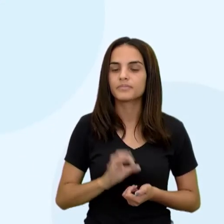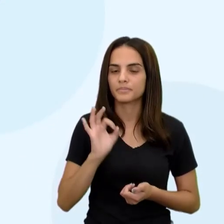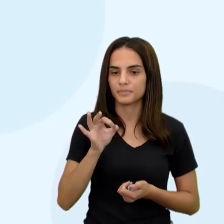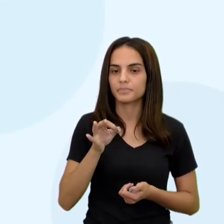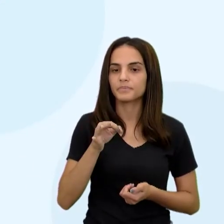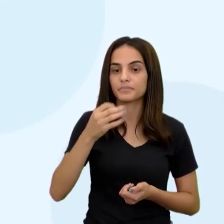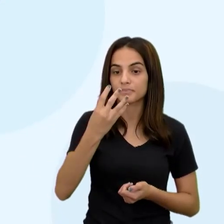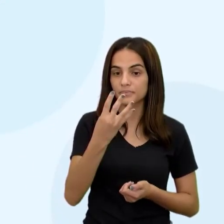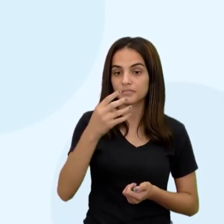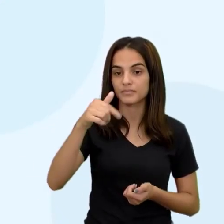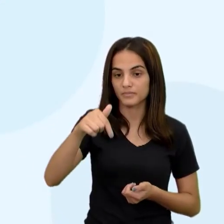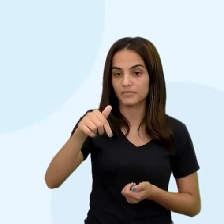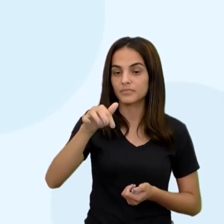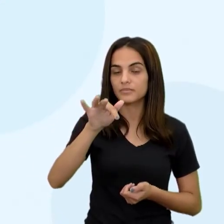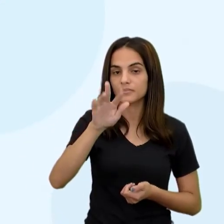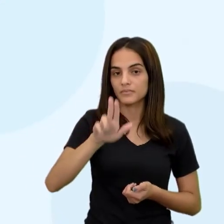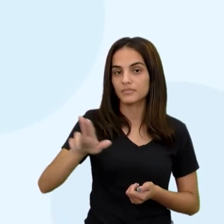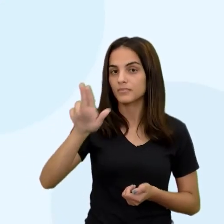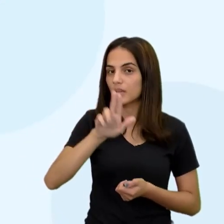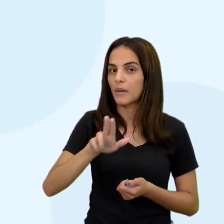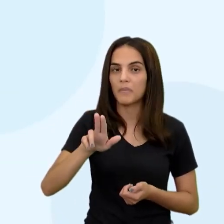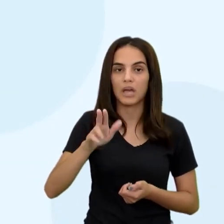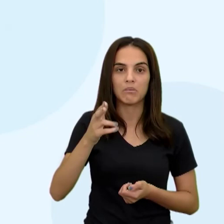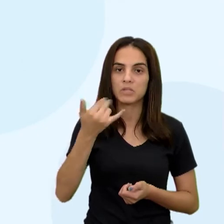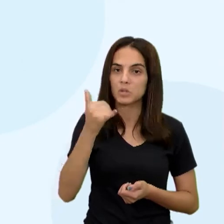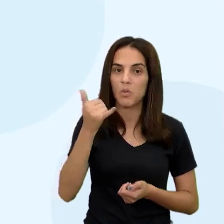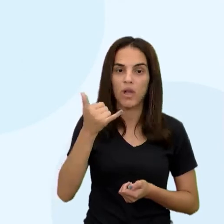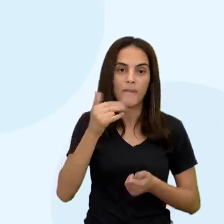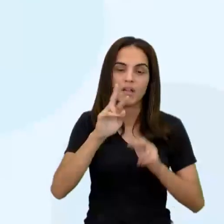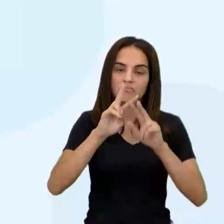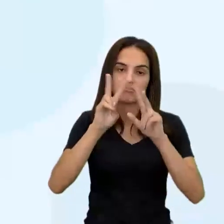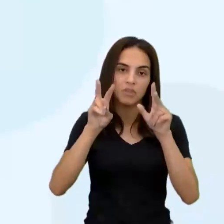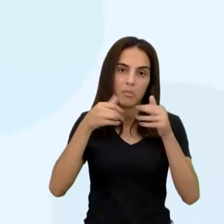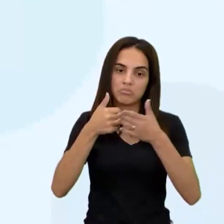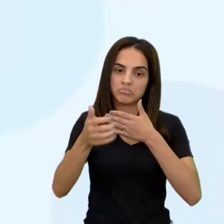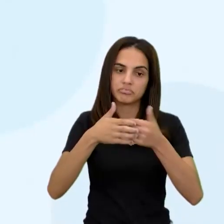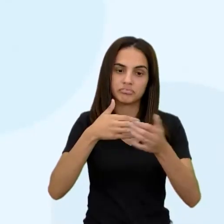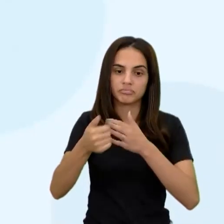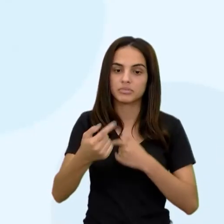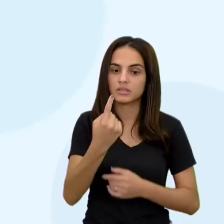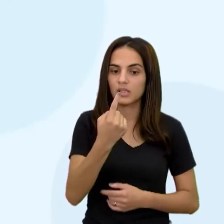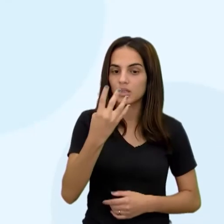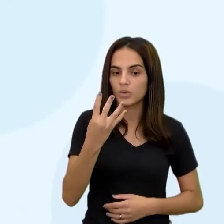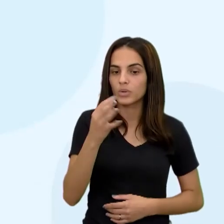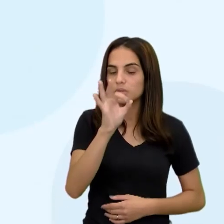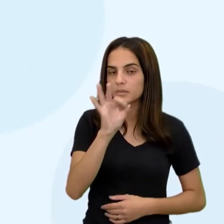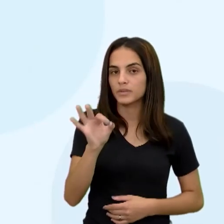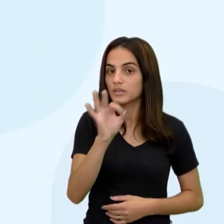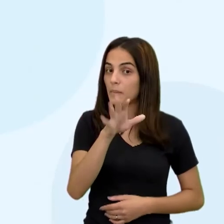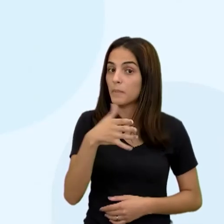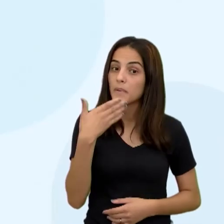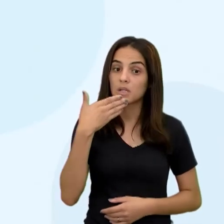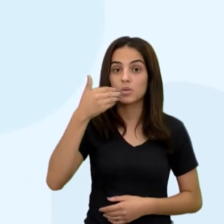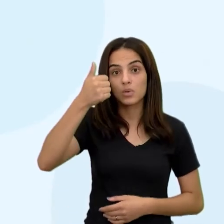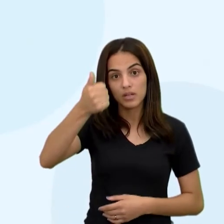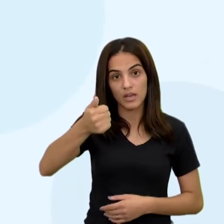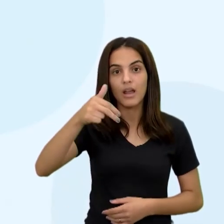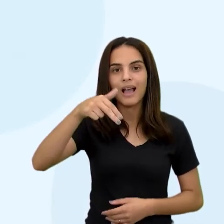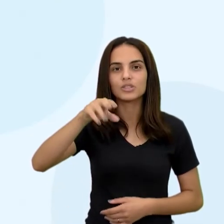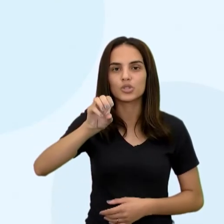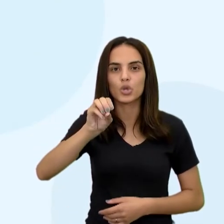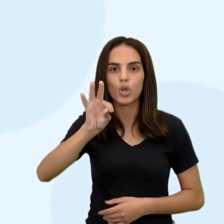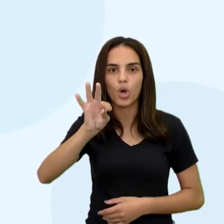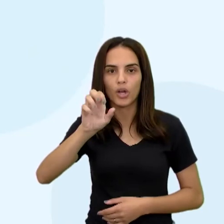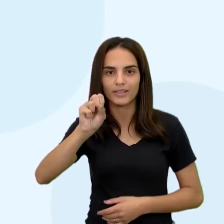aqui. 47 usam para assuntos aleatórios. Olha, nesse aqui, 14% melhoraram as